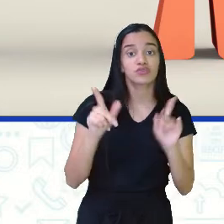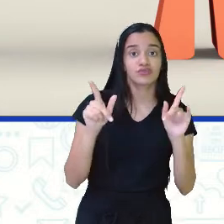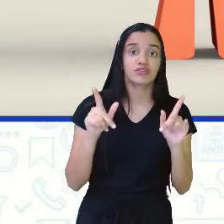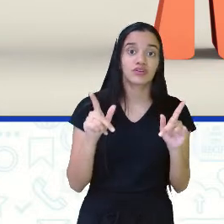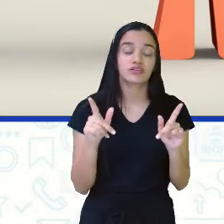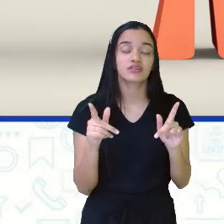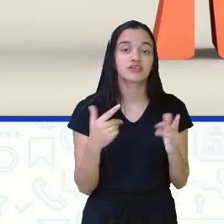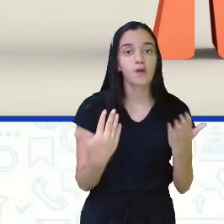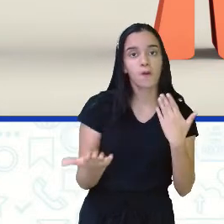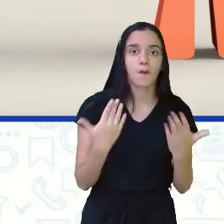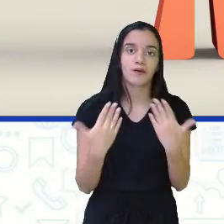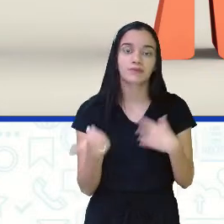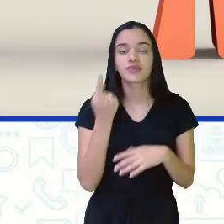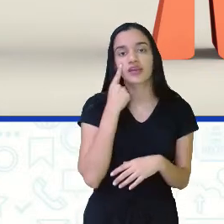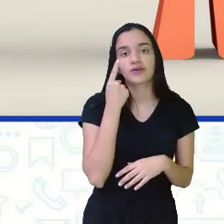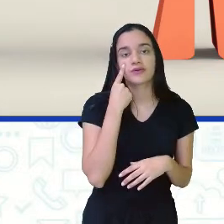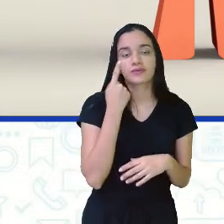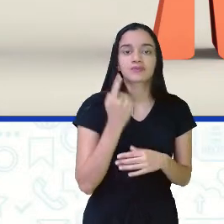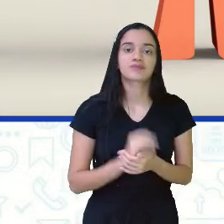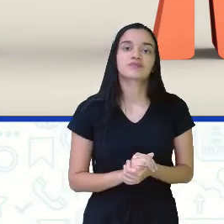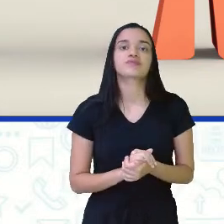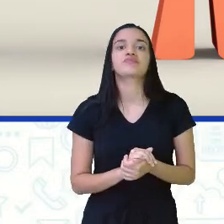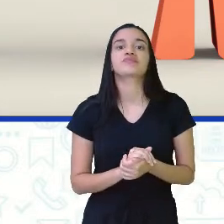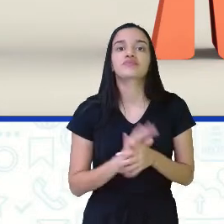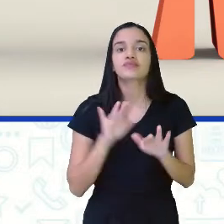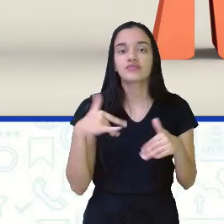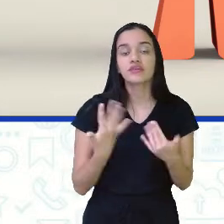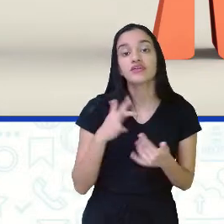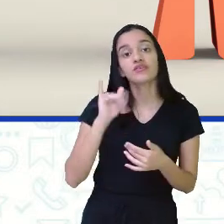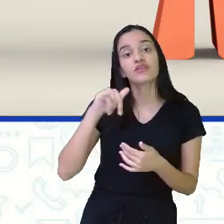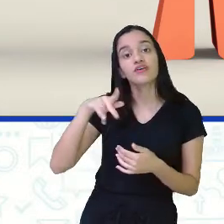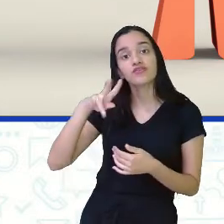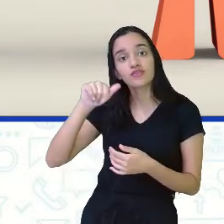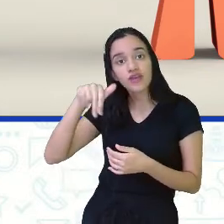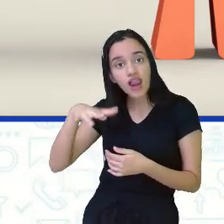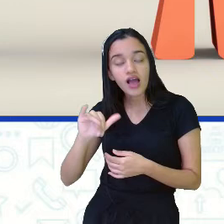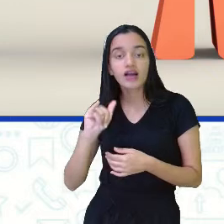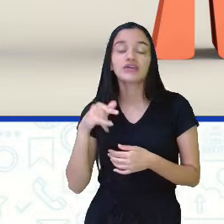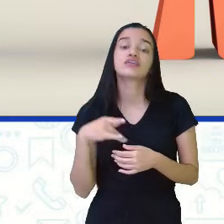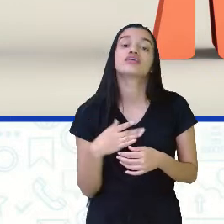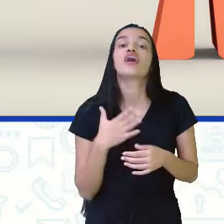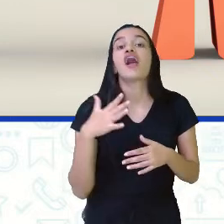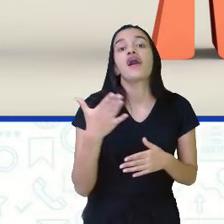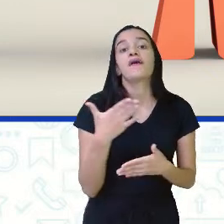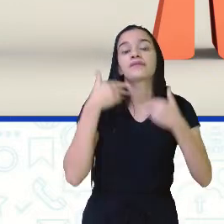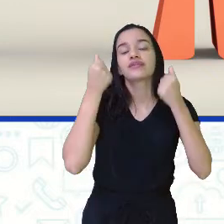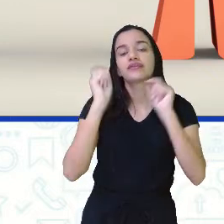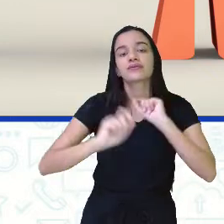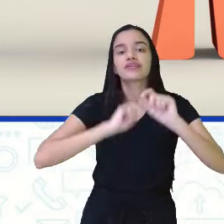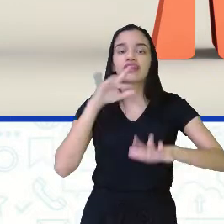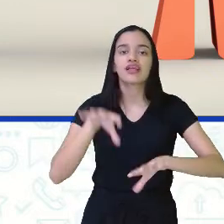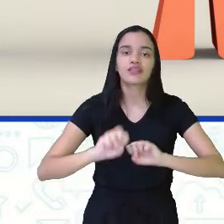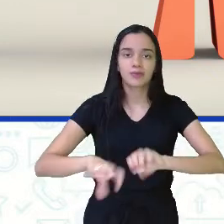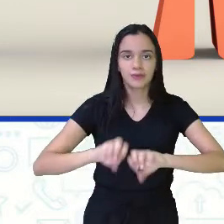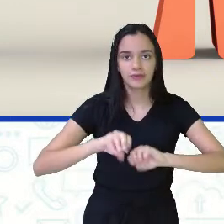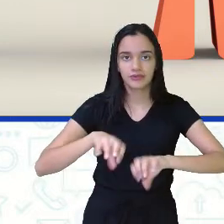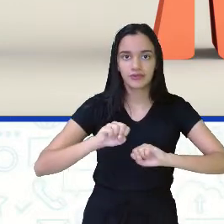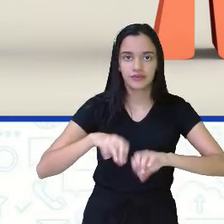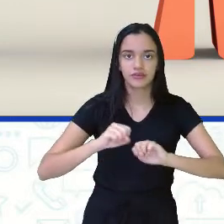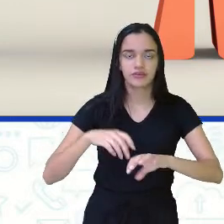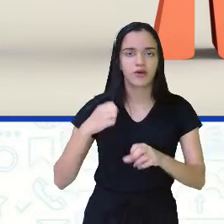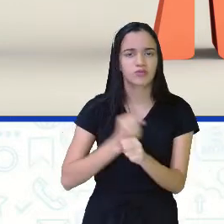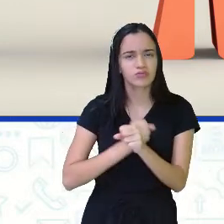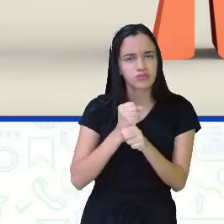noções comparadas. Na Finlândia, as melhorias na educação passaram nos